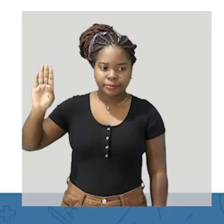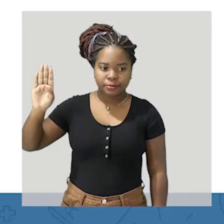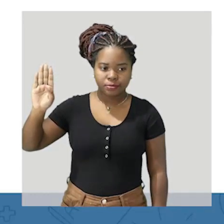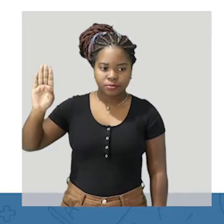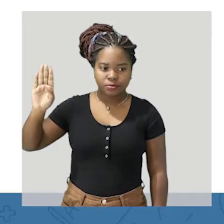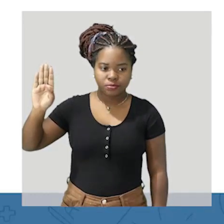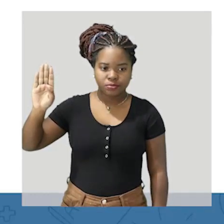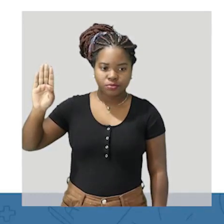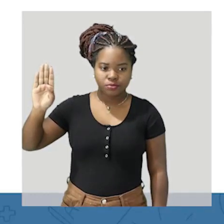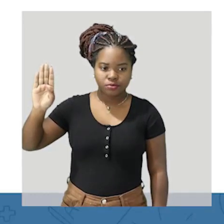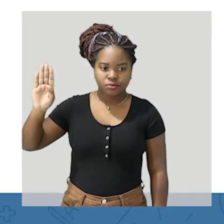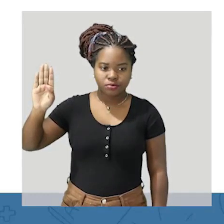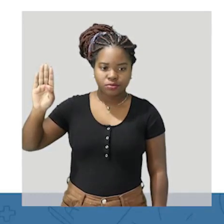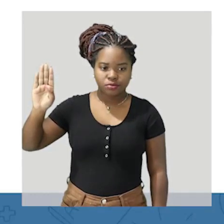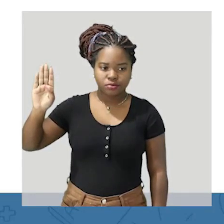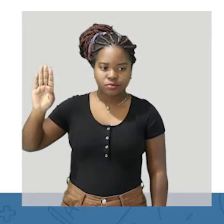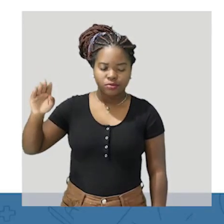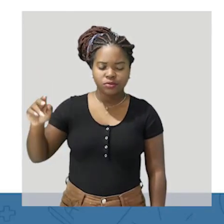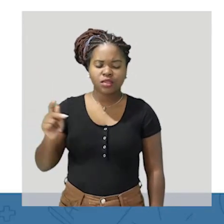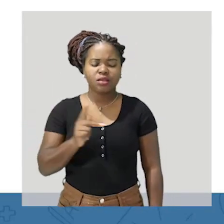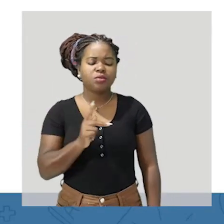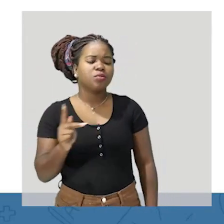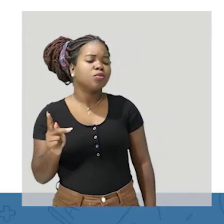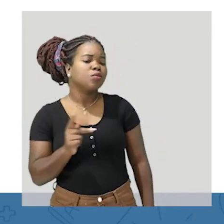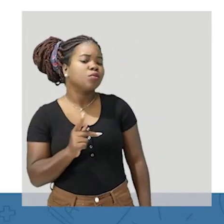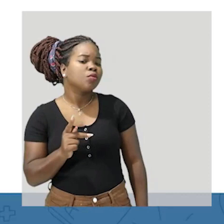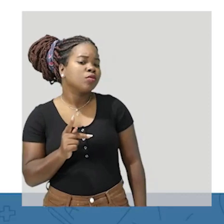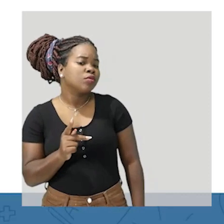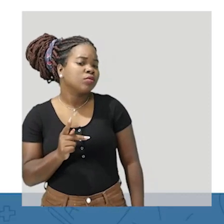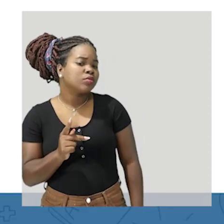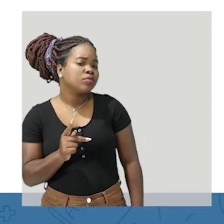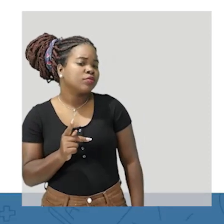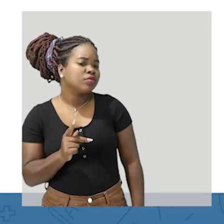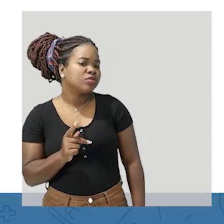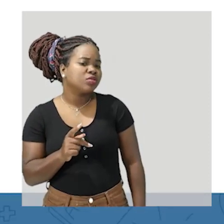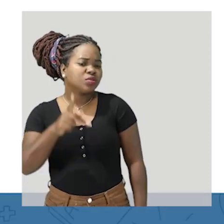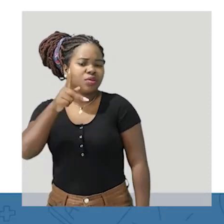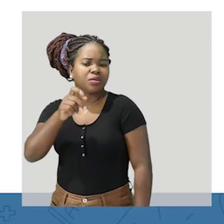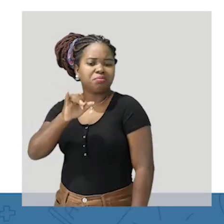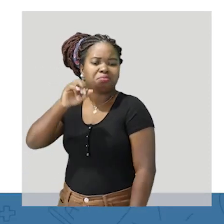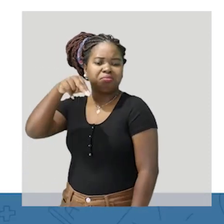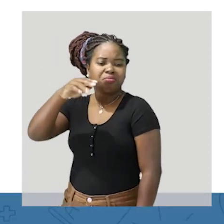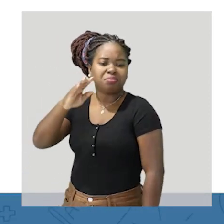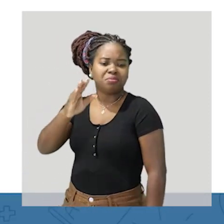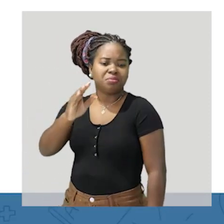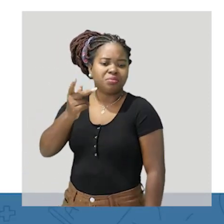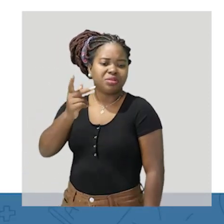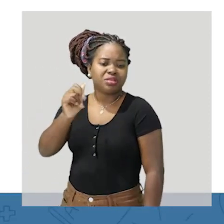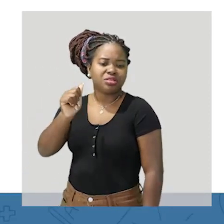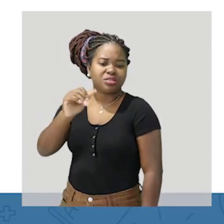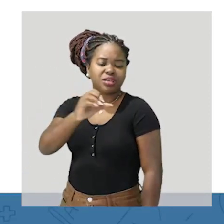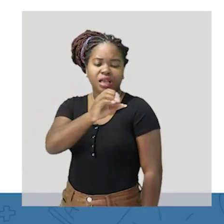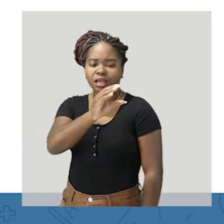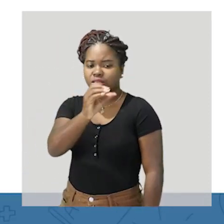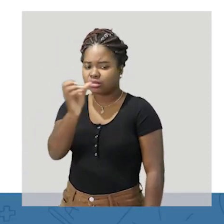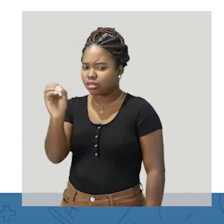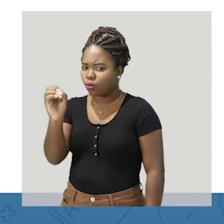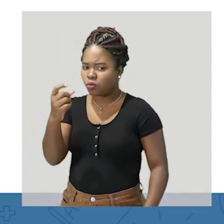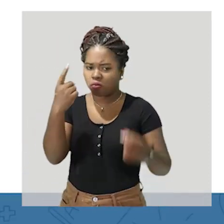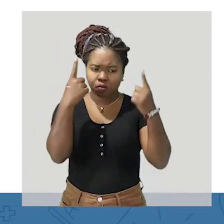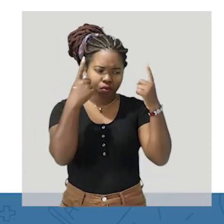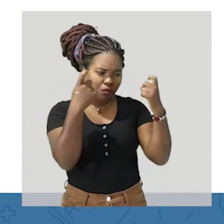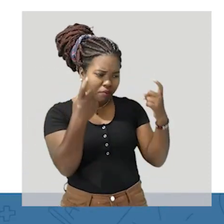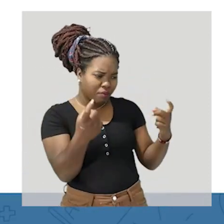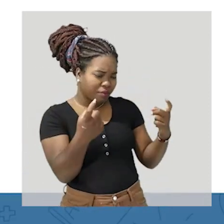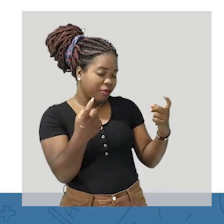Letra B, apropriação de espaços públicos. Professor, isso não seria pichação? Isso não é vandalismo? Bom, o conceito